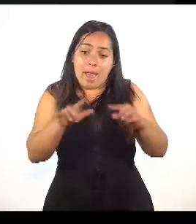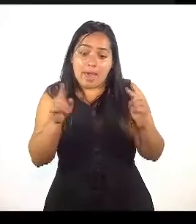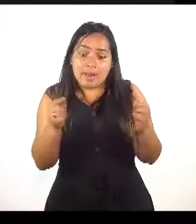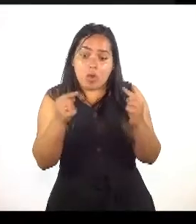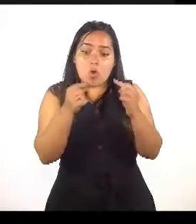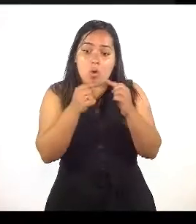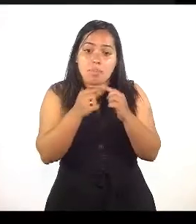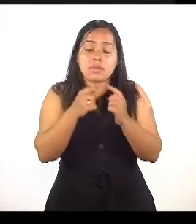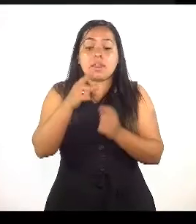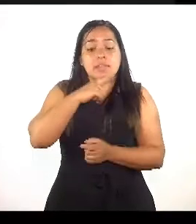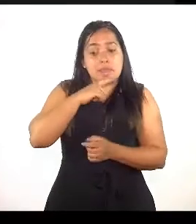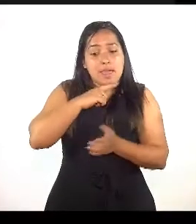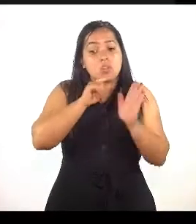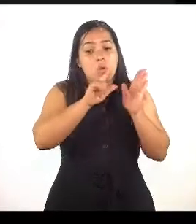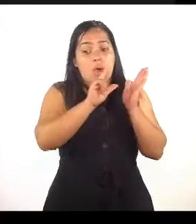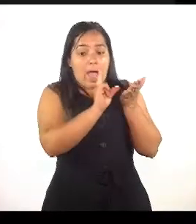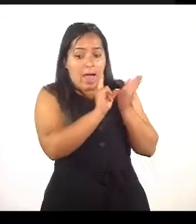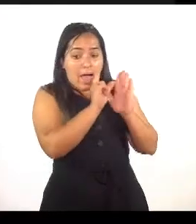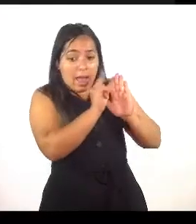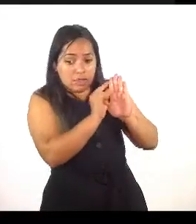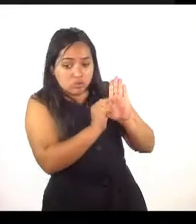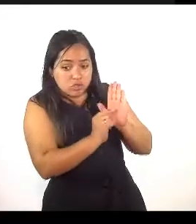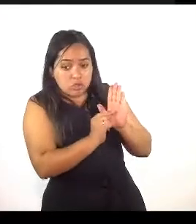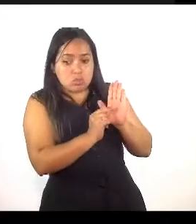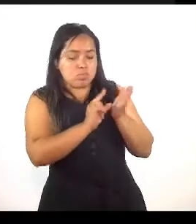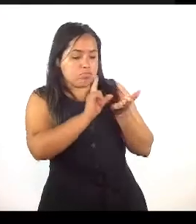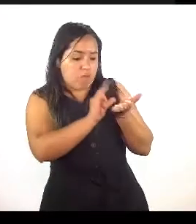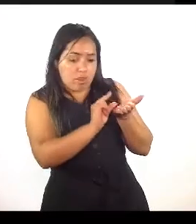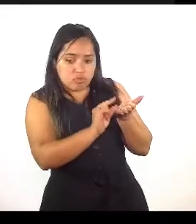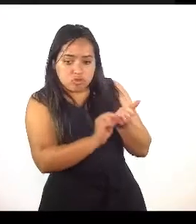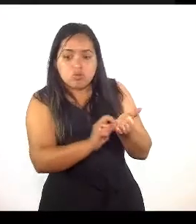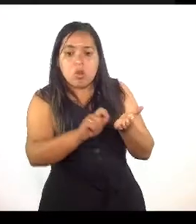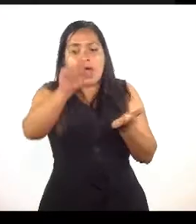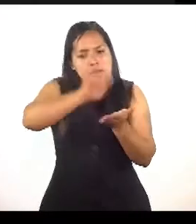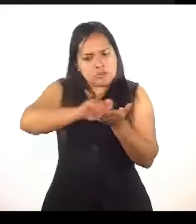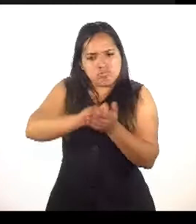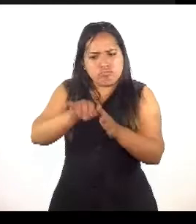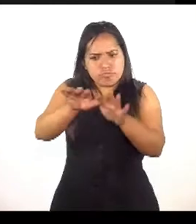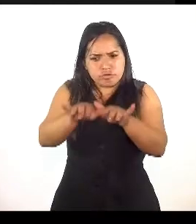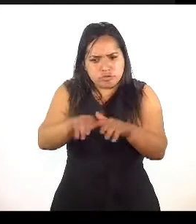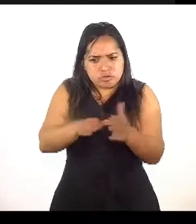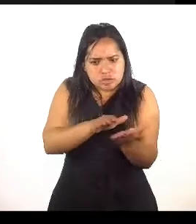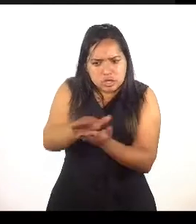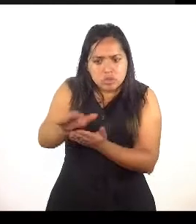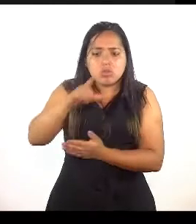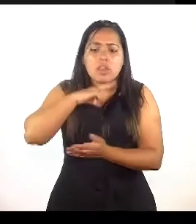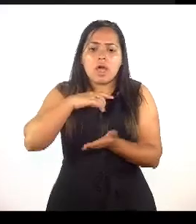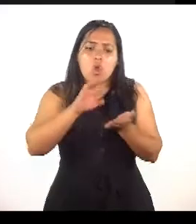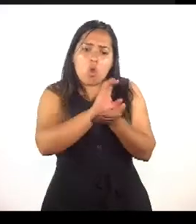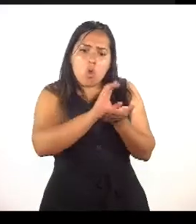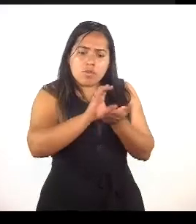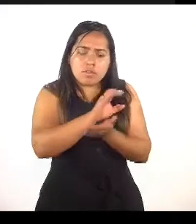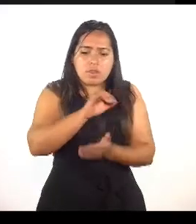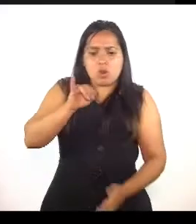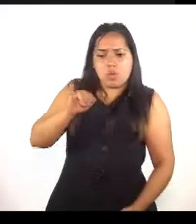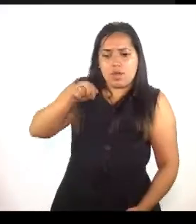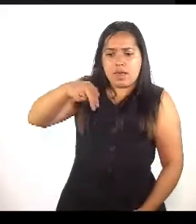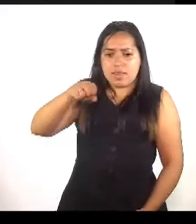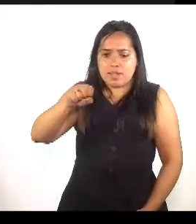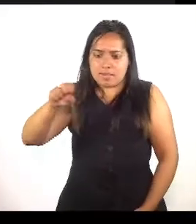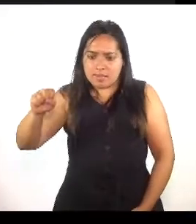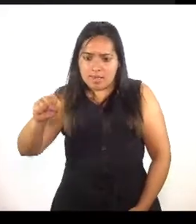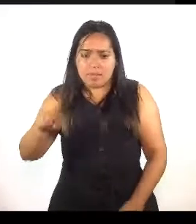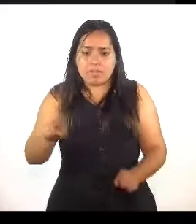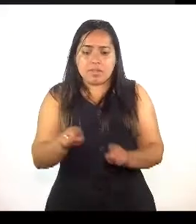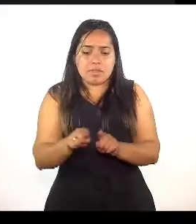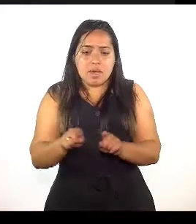artigos escritos, passei pelo Conselho do INSS, sou auditor do